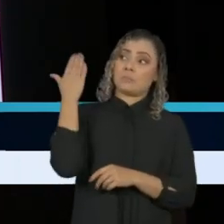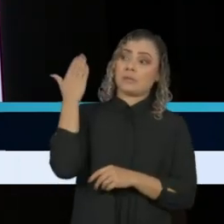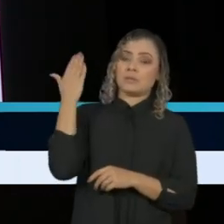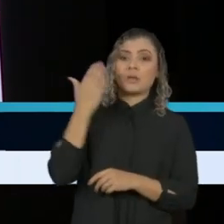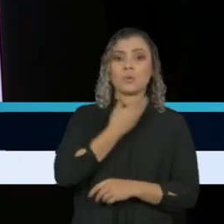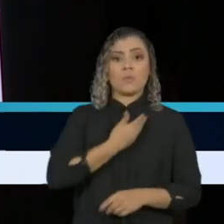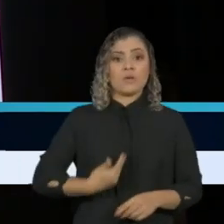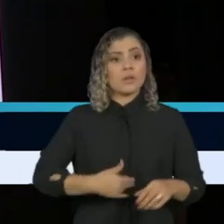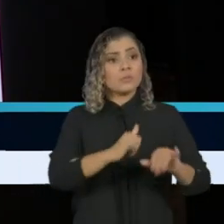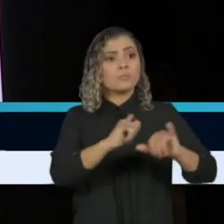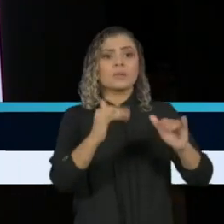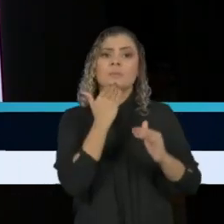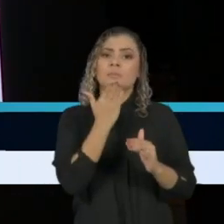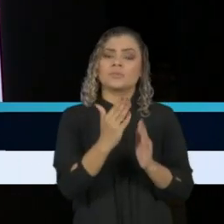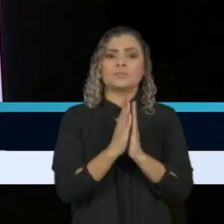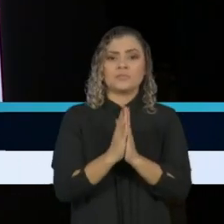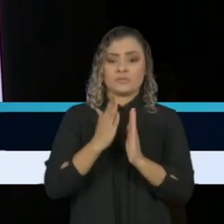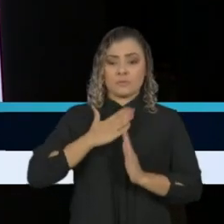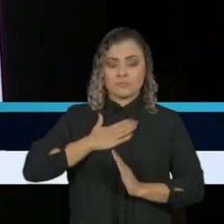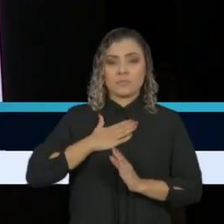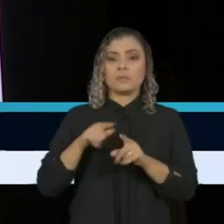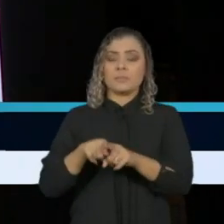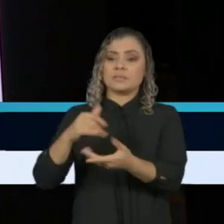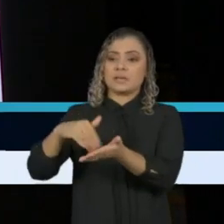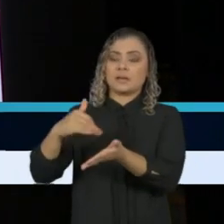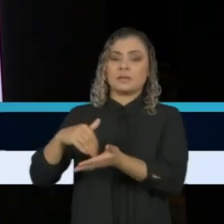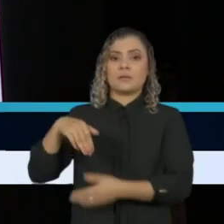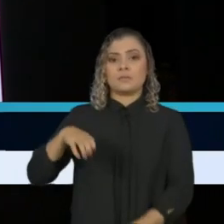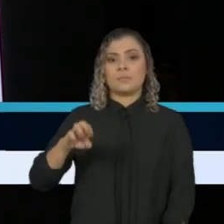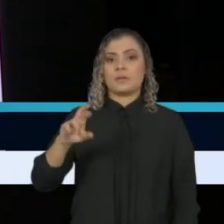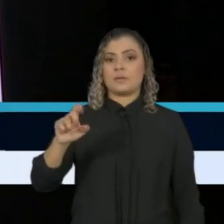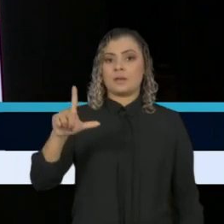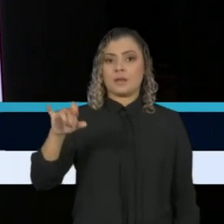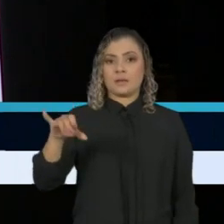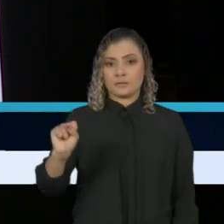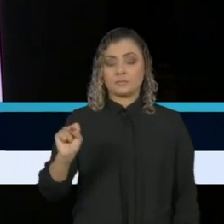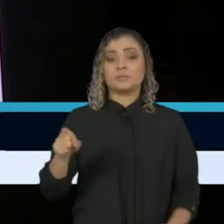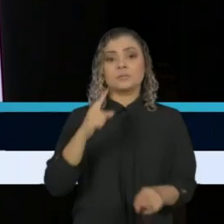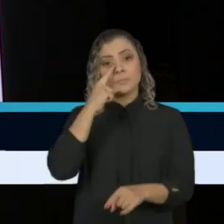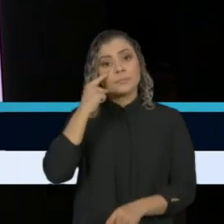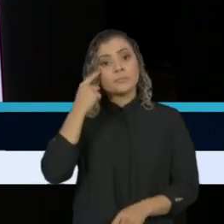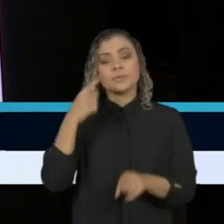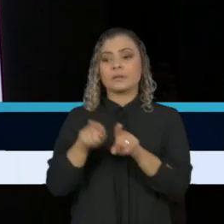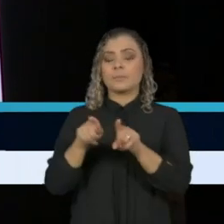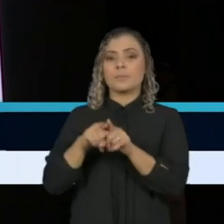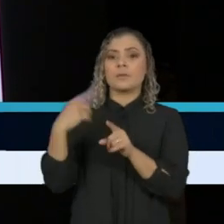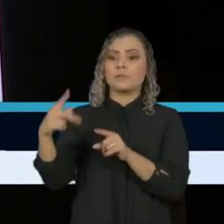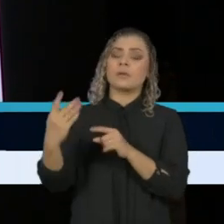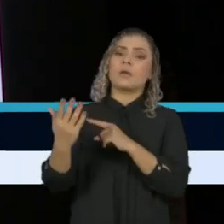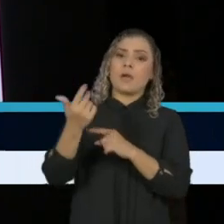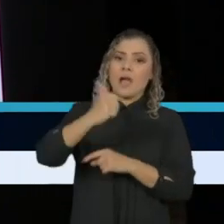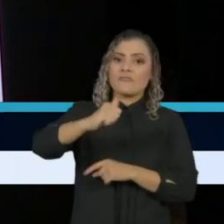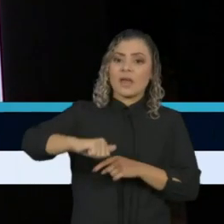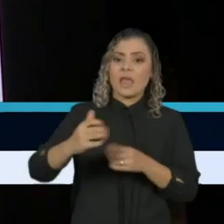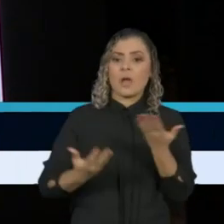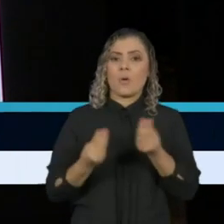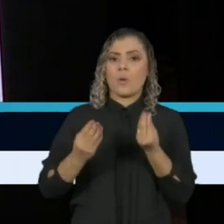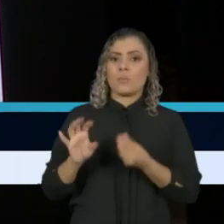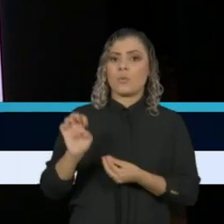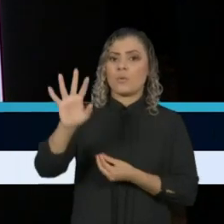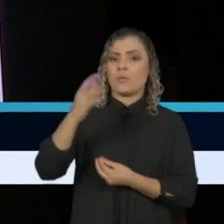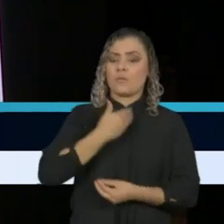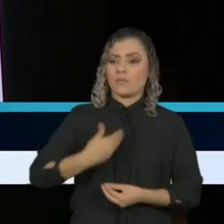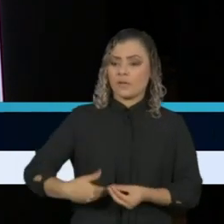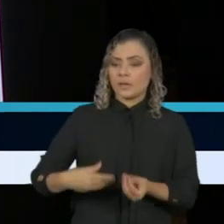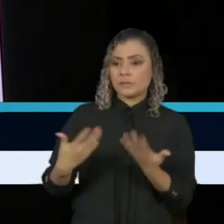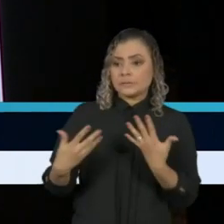governador pediu a mim, junto ao secretário Meirelles, que pudesse fazer uma avaliação geral do Estado, que pudesse fazer, portanto, uma medida de